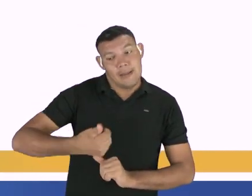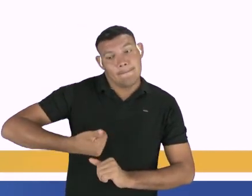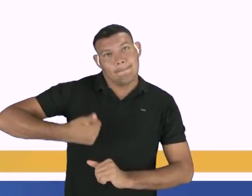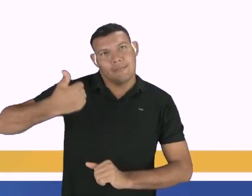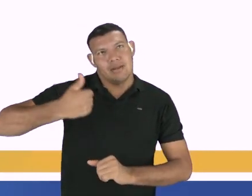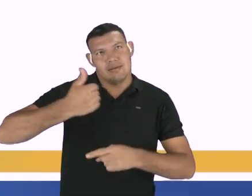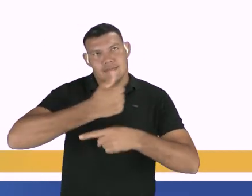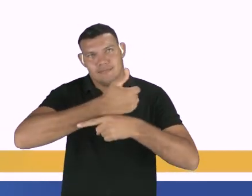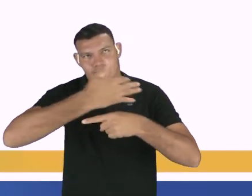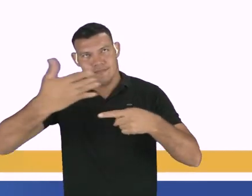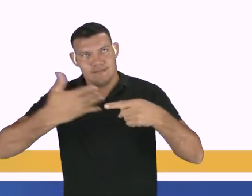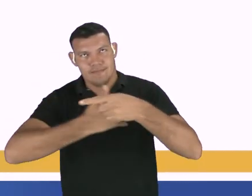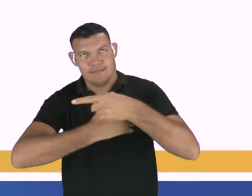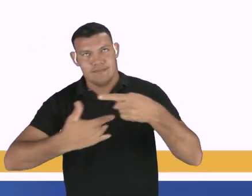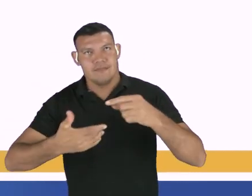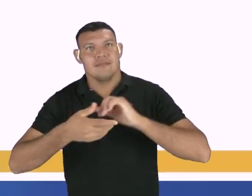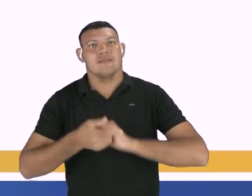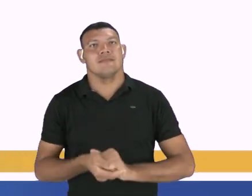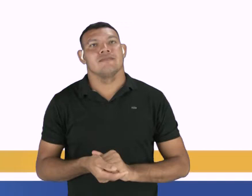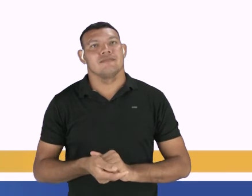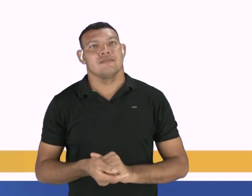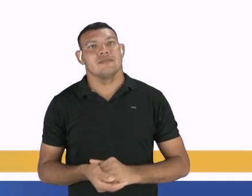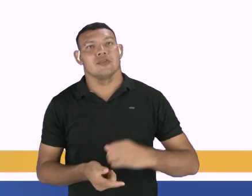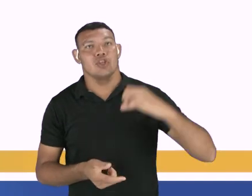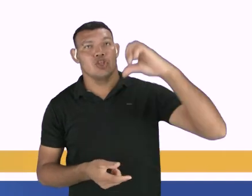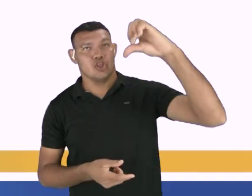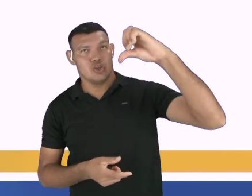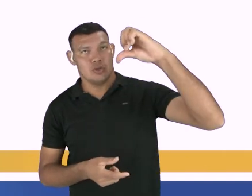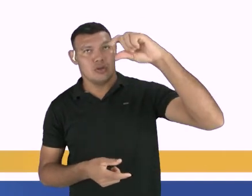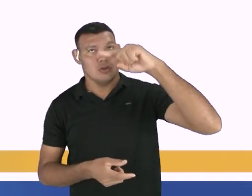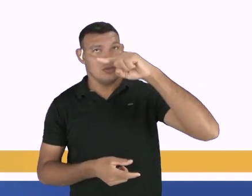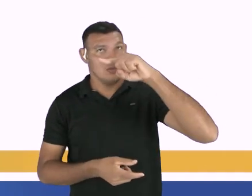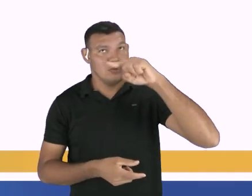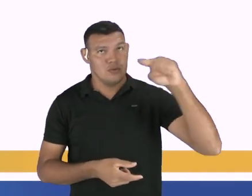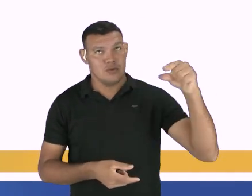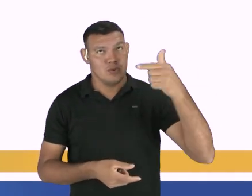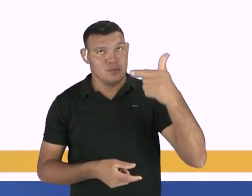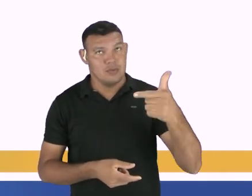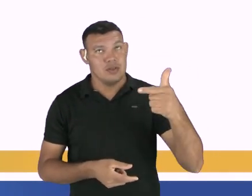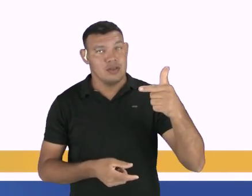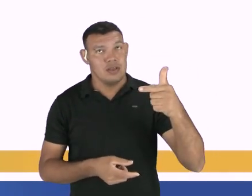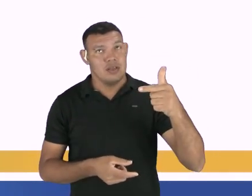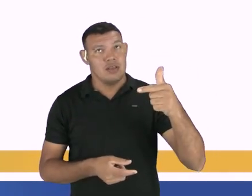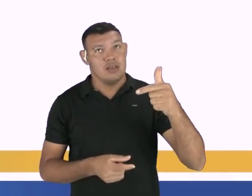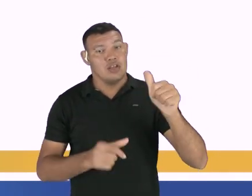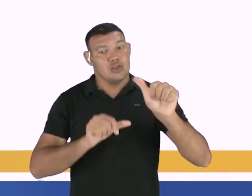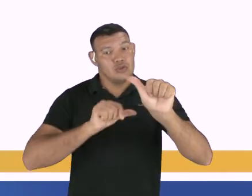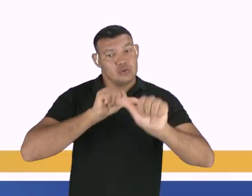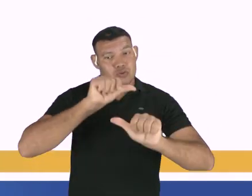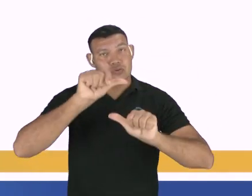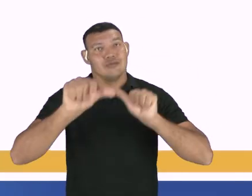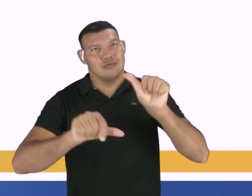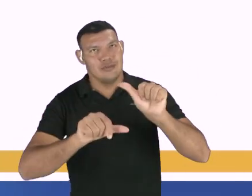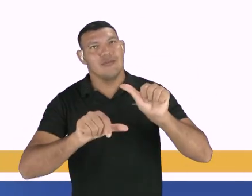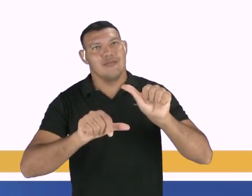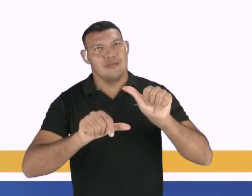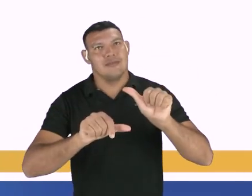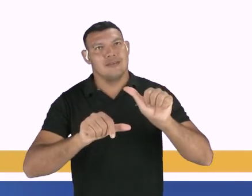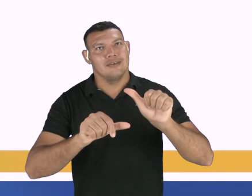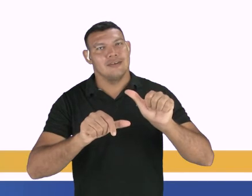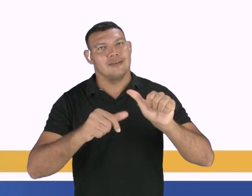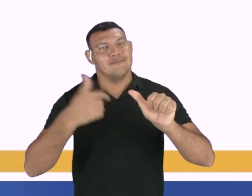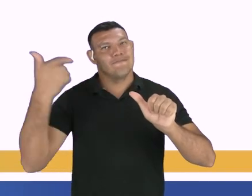fração, 9/2, 9 sobre 2, né? E multiplicar pelo inverso da segunda. Então, a segunda